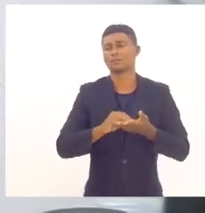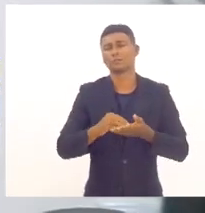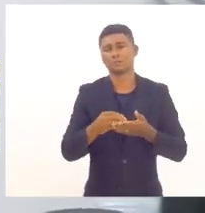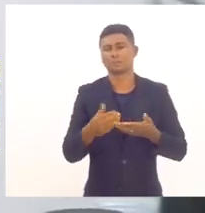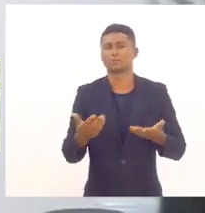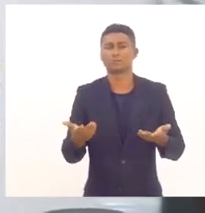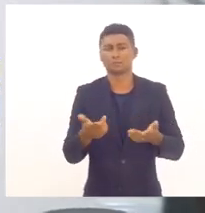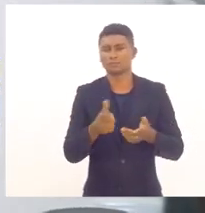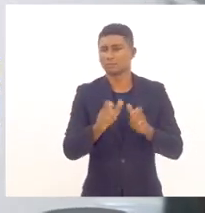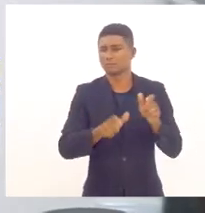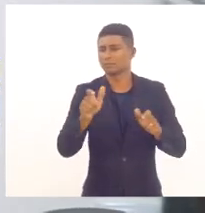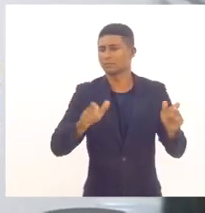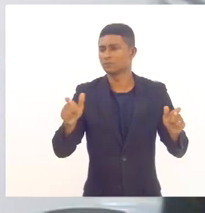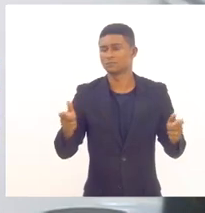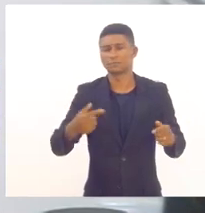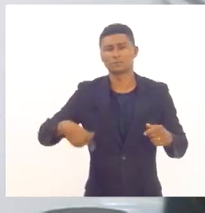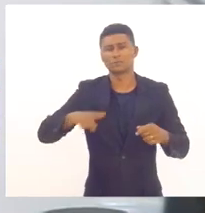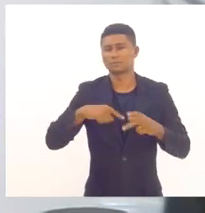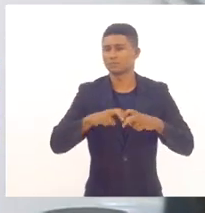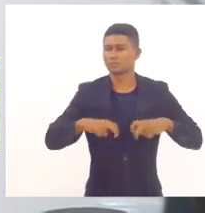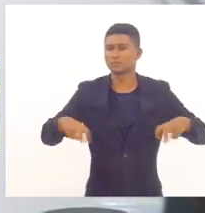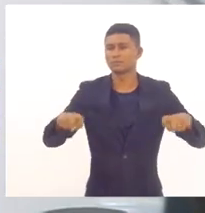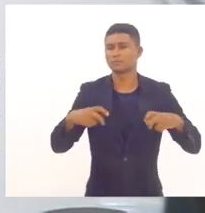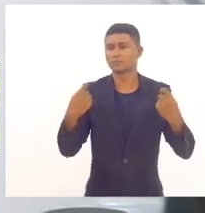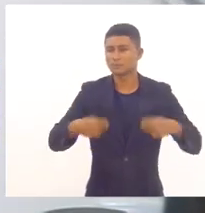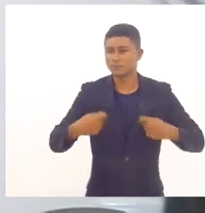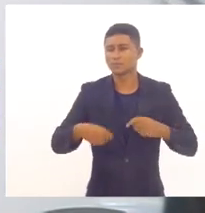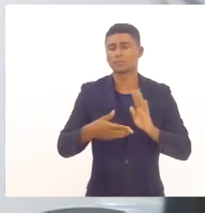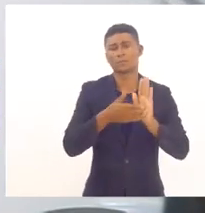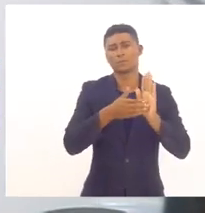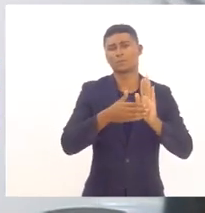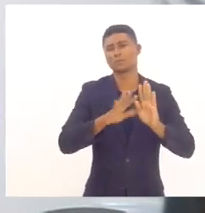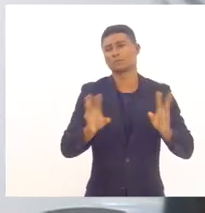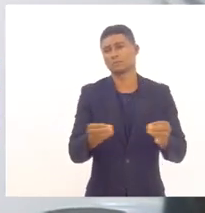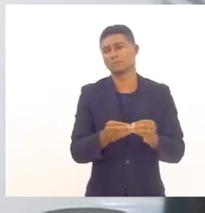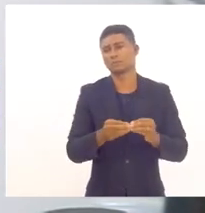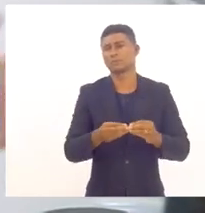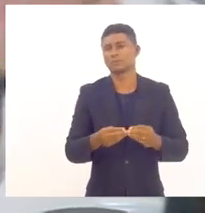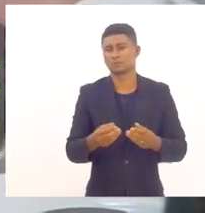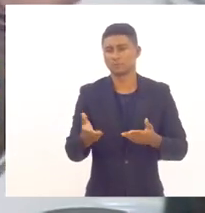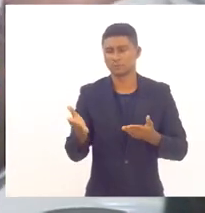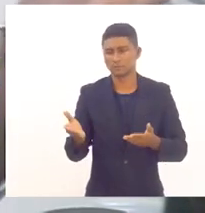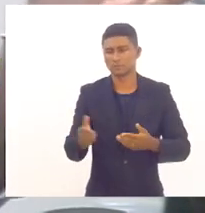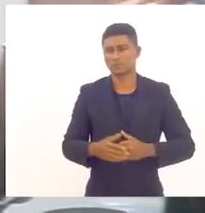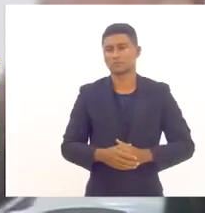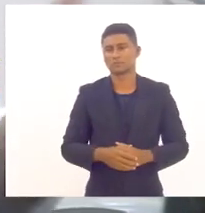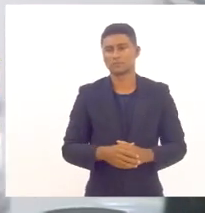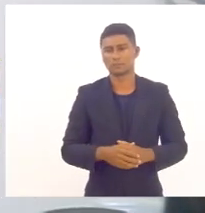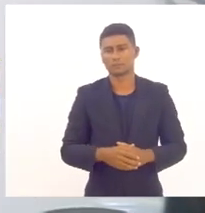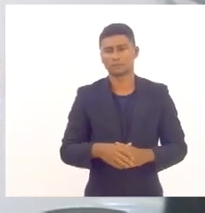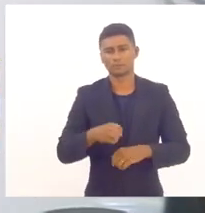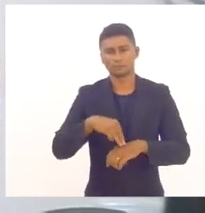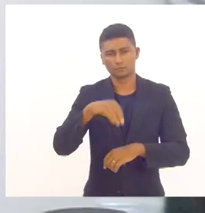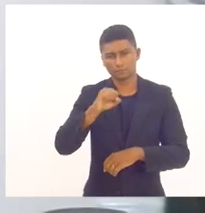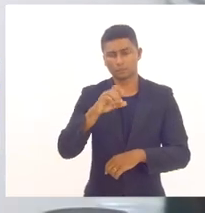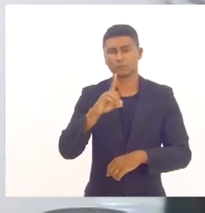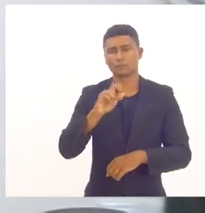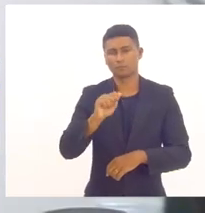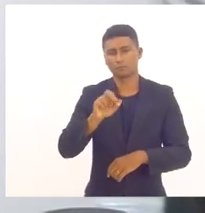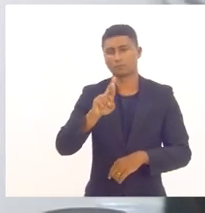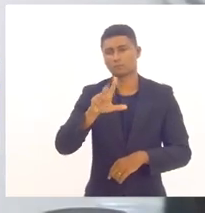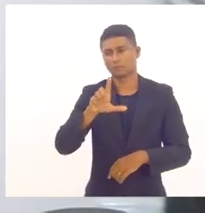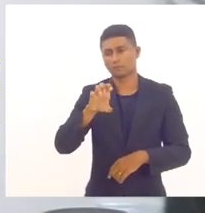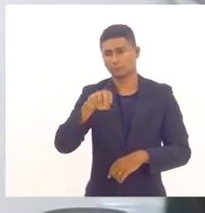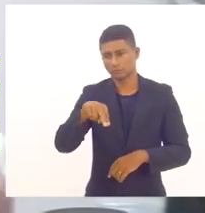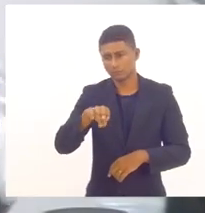para falarem, a gente encerrar com uma coisa propositiva. Então, vamos lá. Mestra Darlene, que pediu